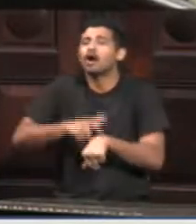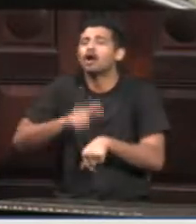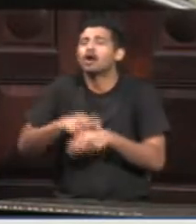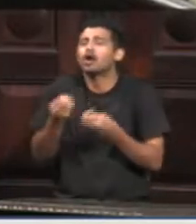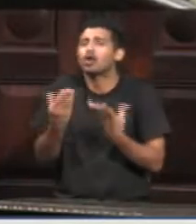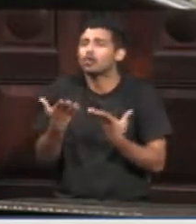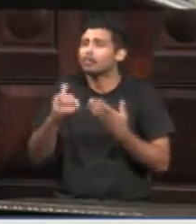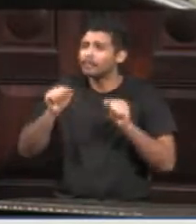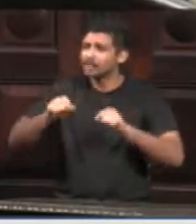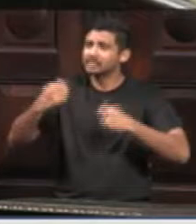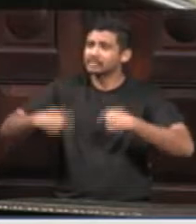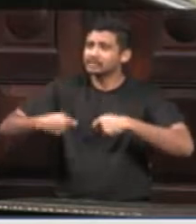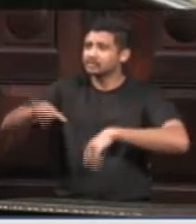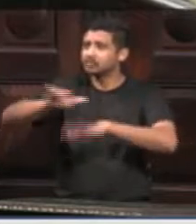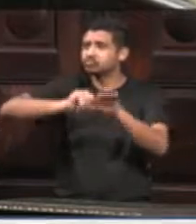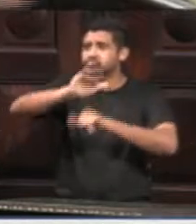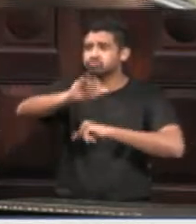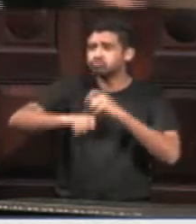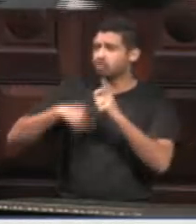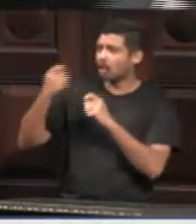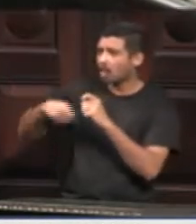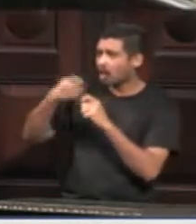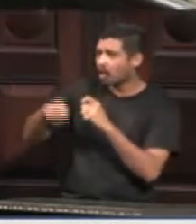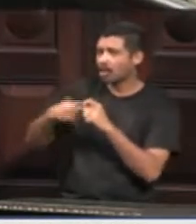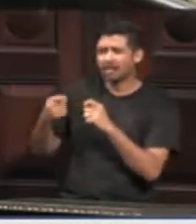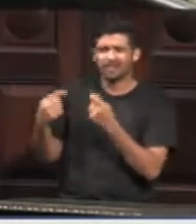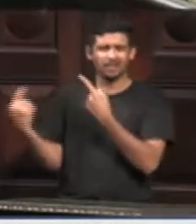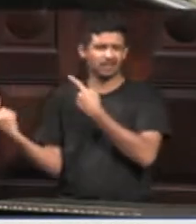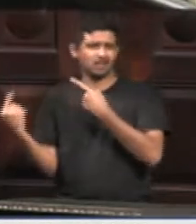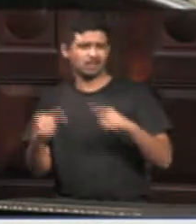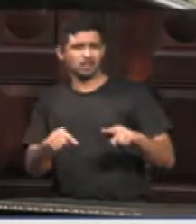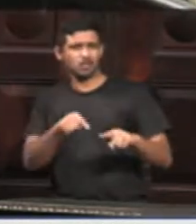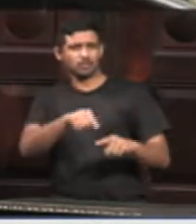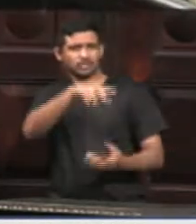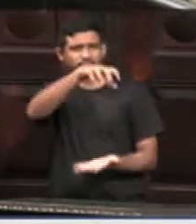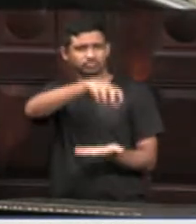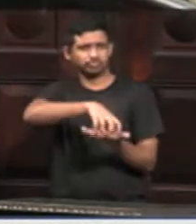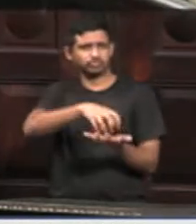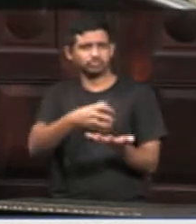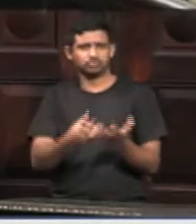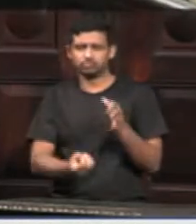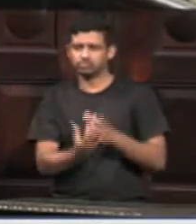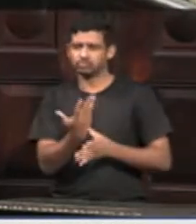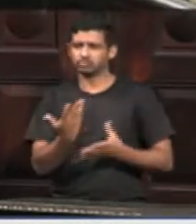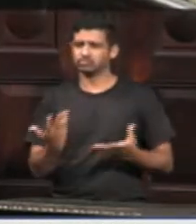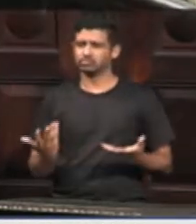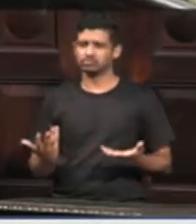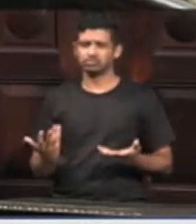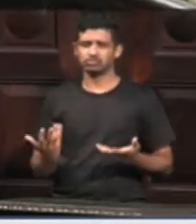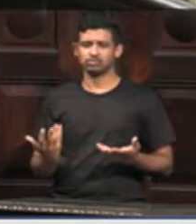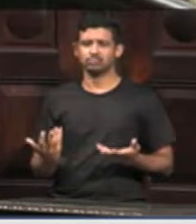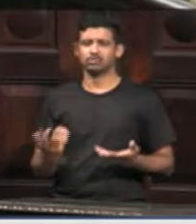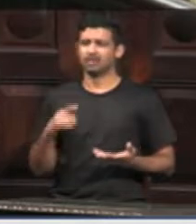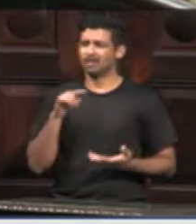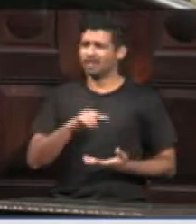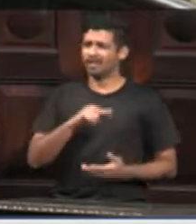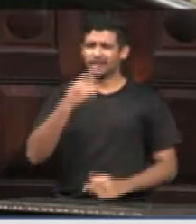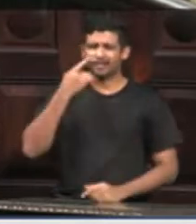coletiva para ofender uma instituição que tem uma